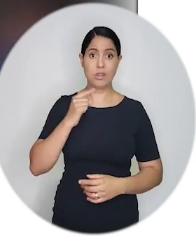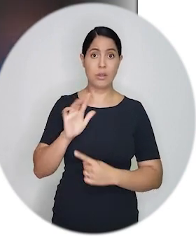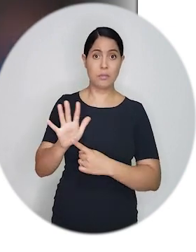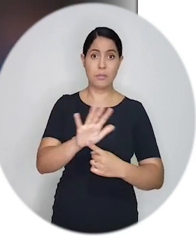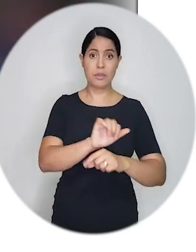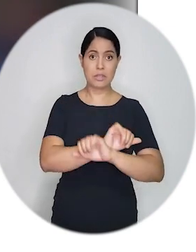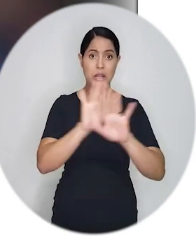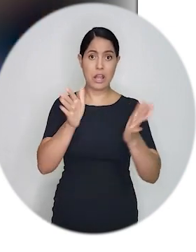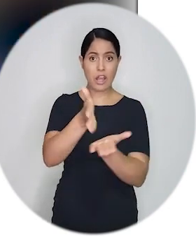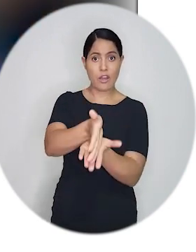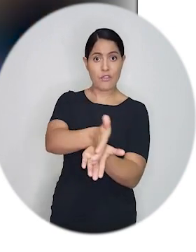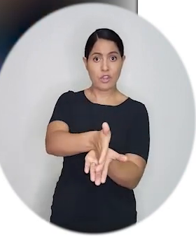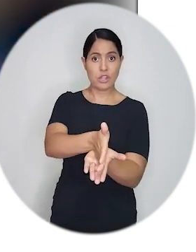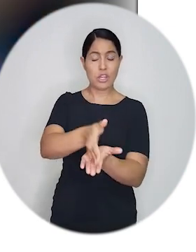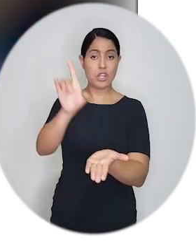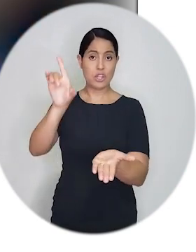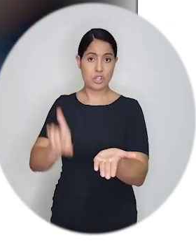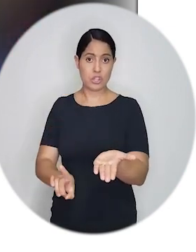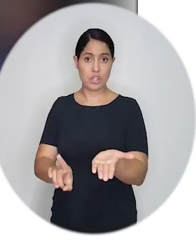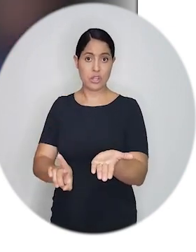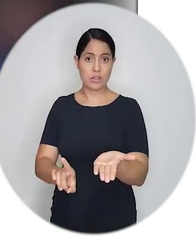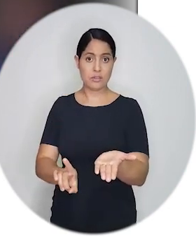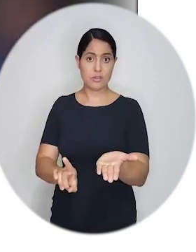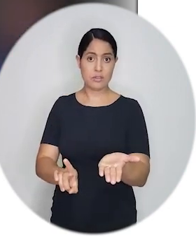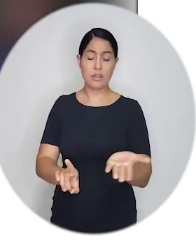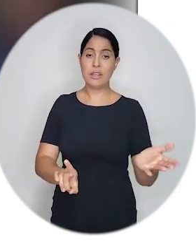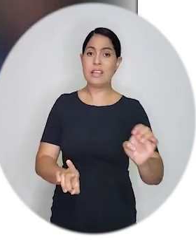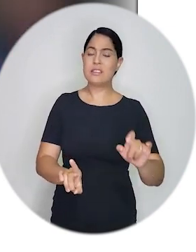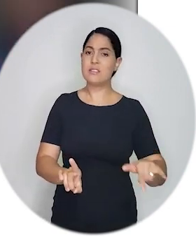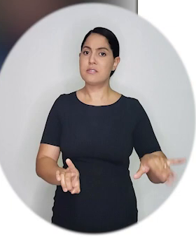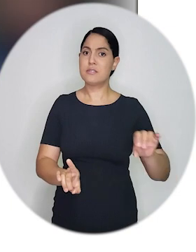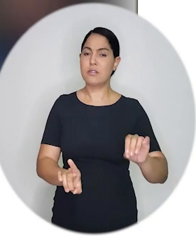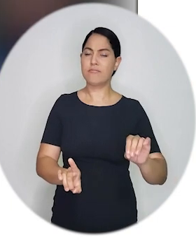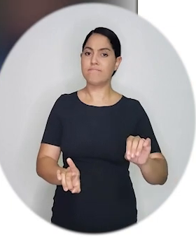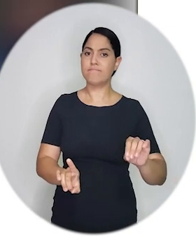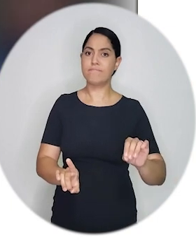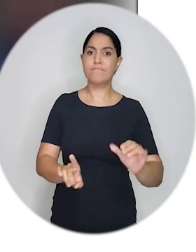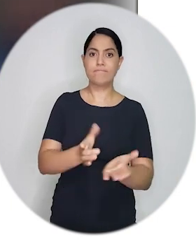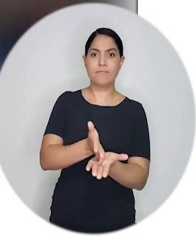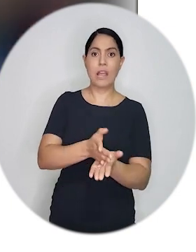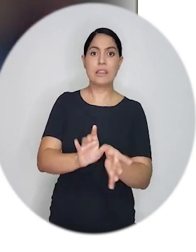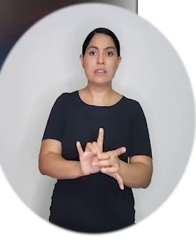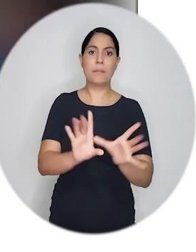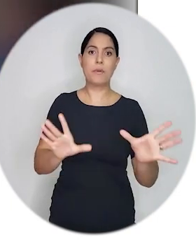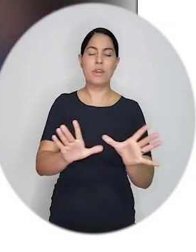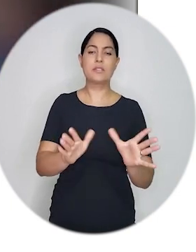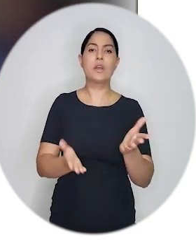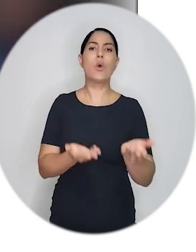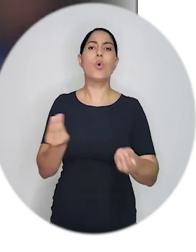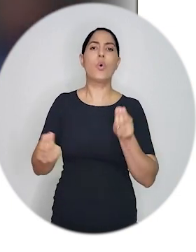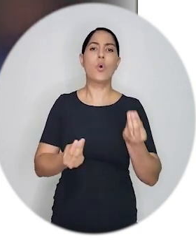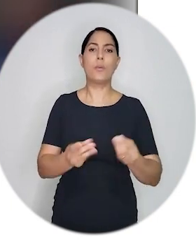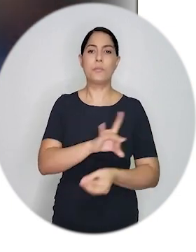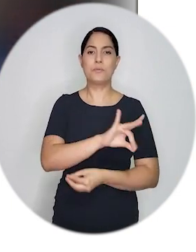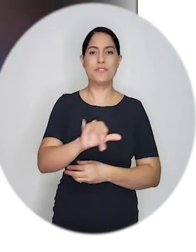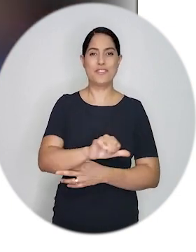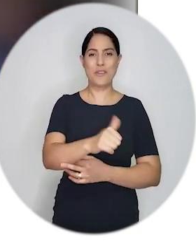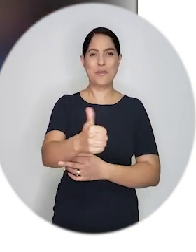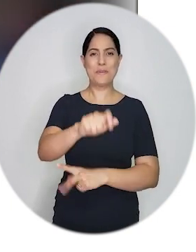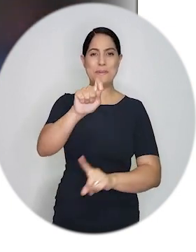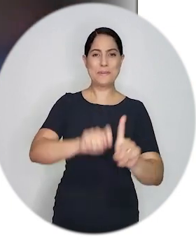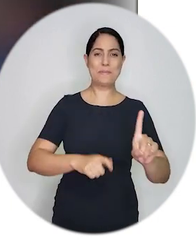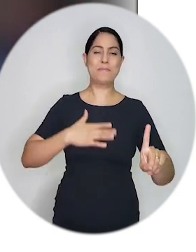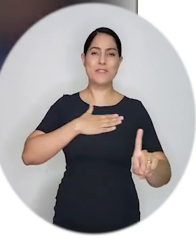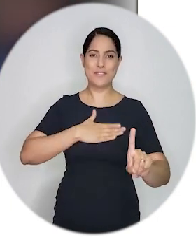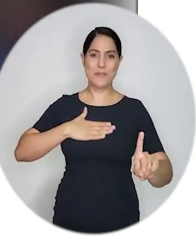é a fronteira entre o Estado democrático de direito e o Estado de exceção. Portanto, 11 de agosto é